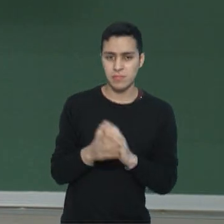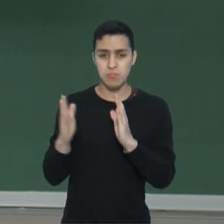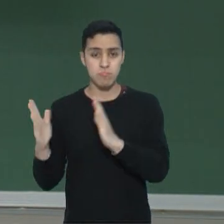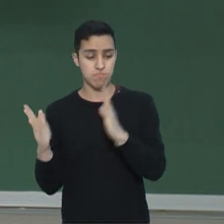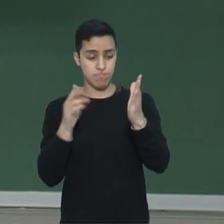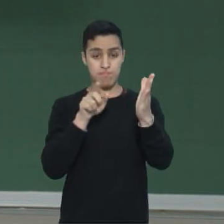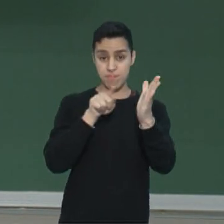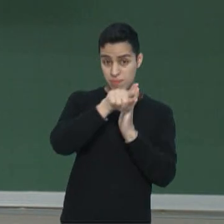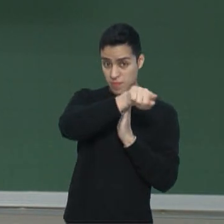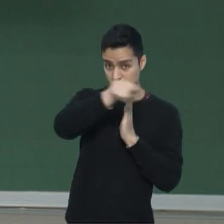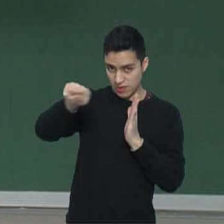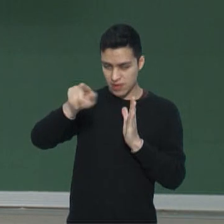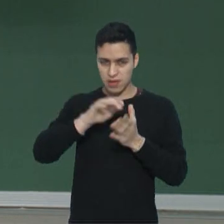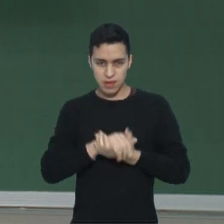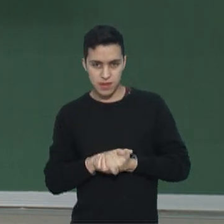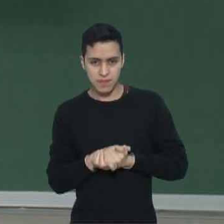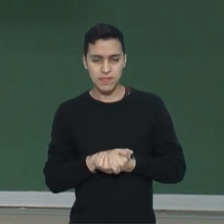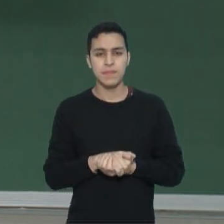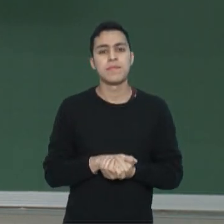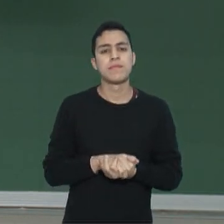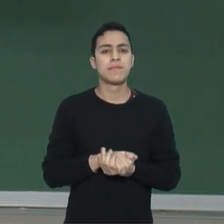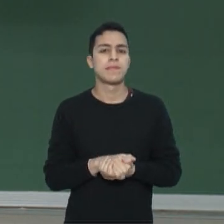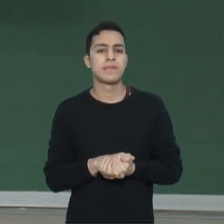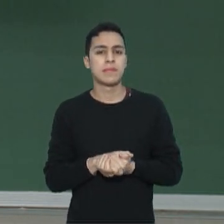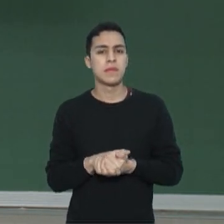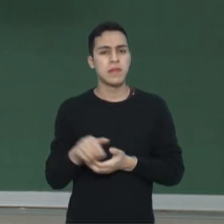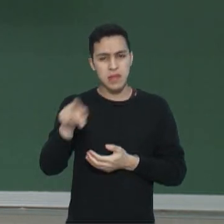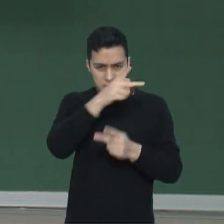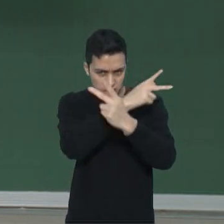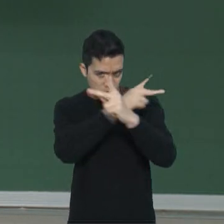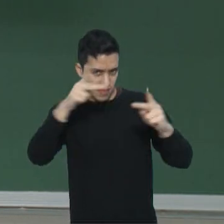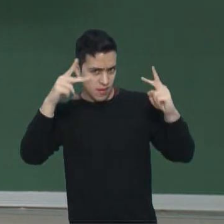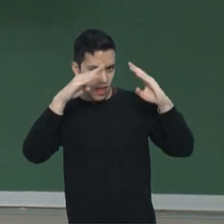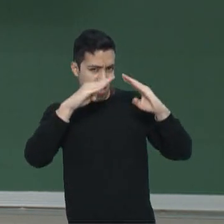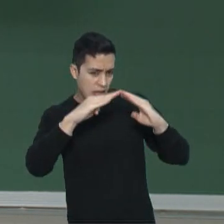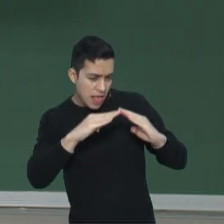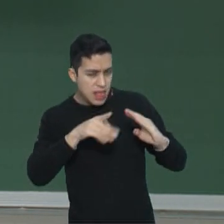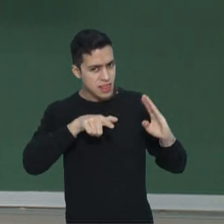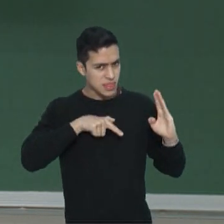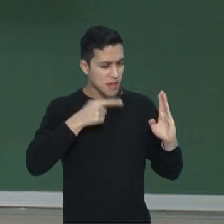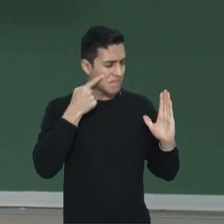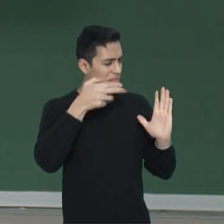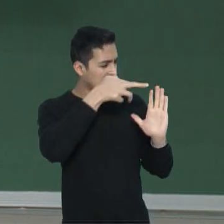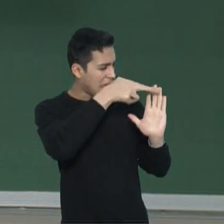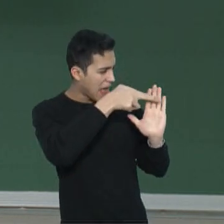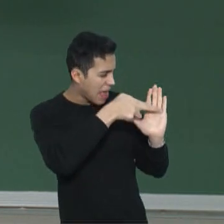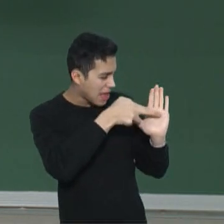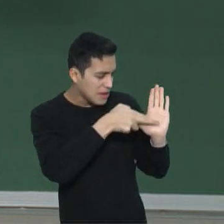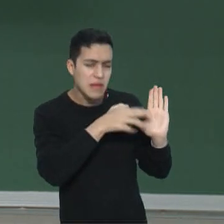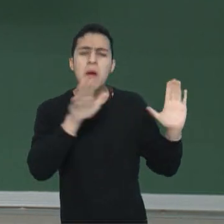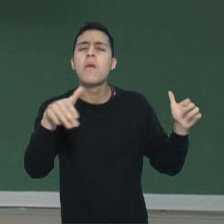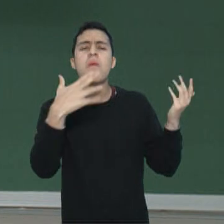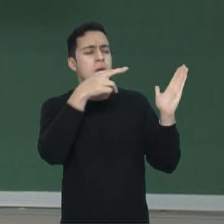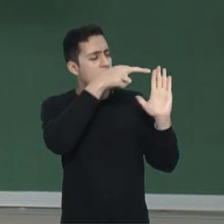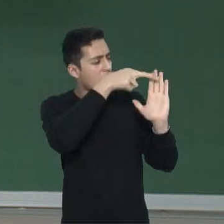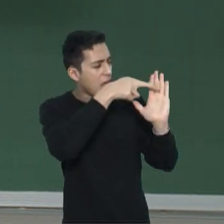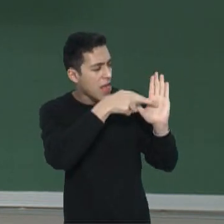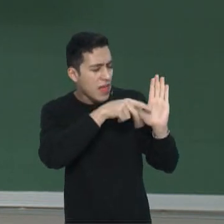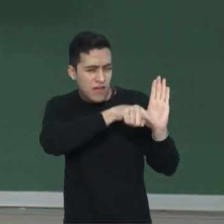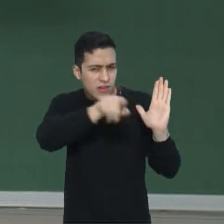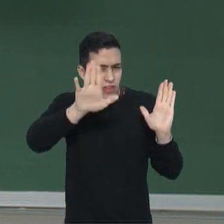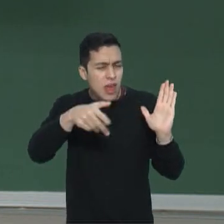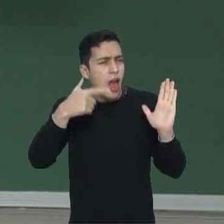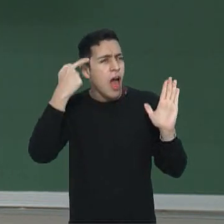para você, antes dessas que temos na tela. Na sua casa, existem regras? Quais são as regras? Você já parou